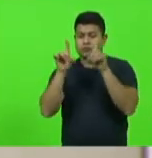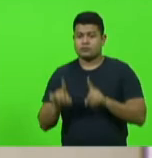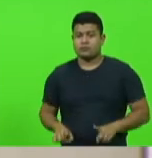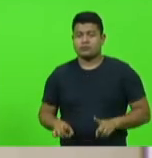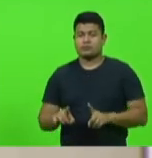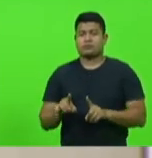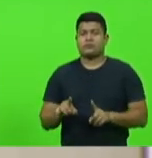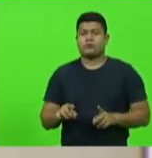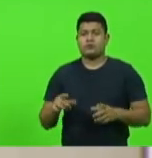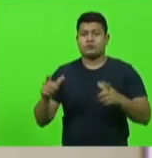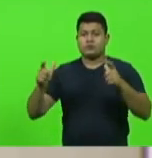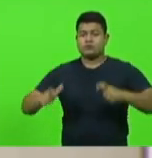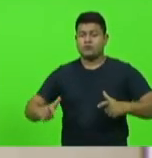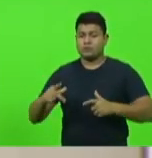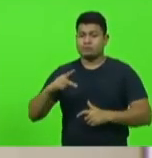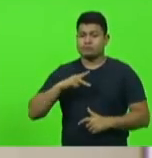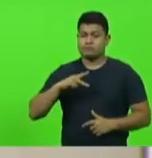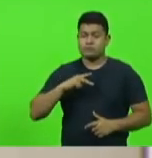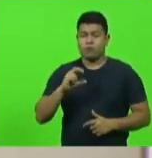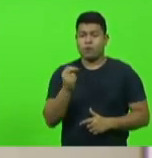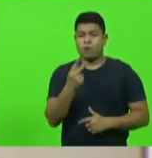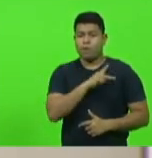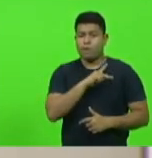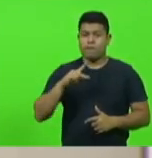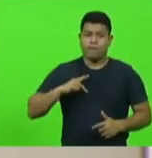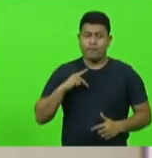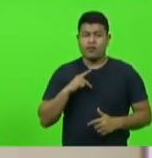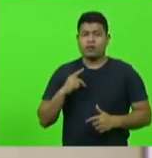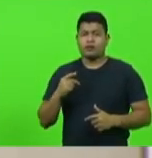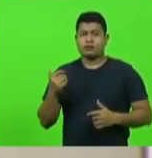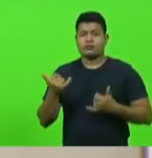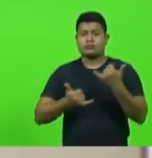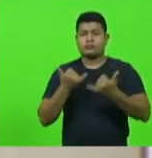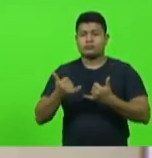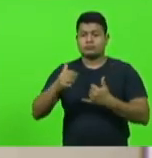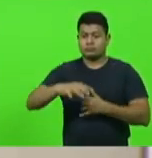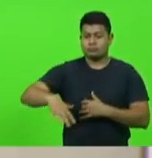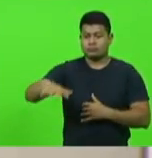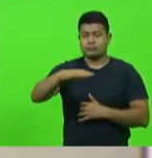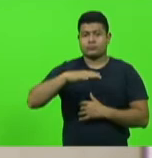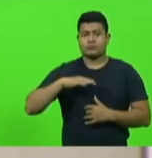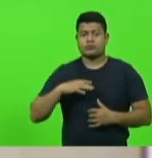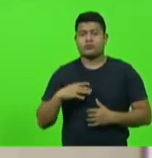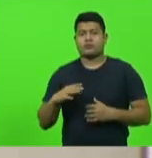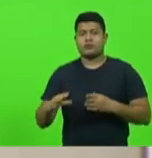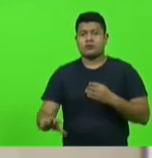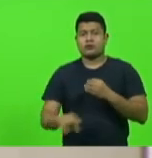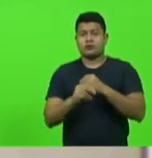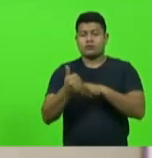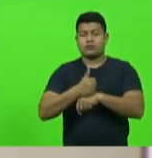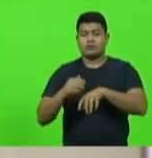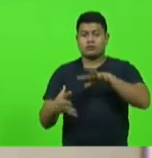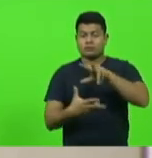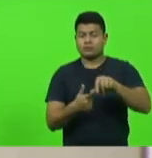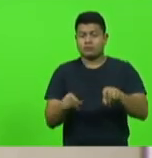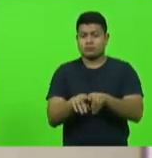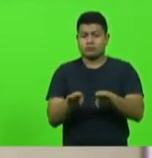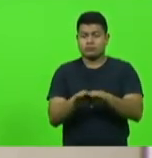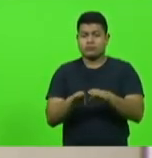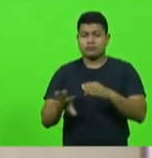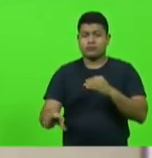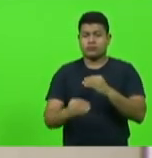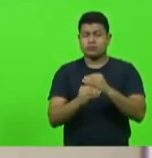e privados de lazer estabelecido no estado de Santa Catarina, com emenda substitutiva global, subemenda modificativa,